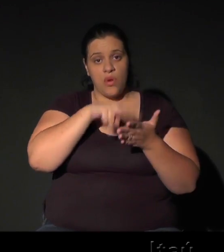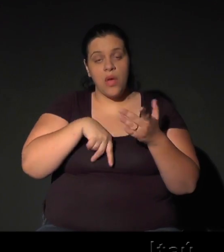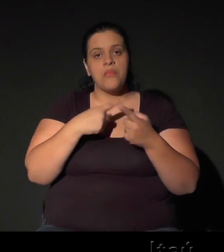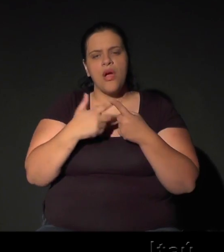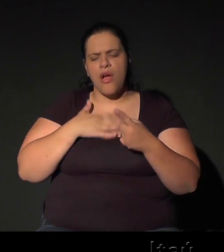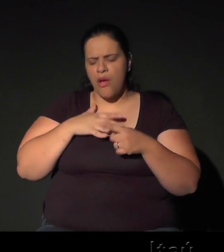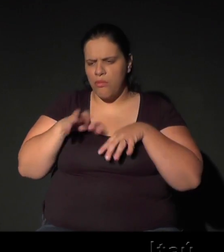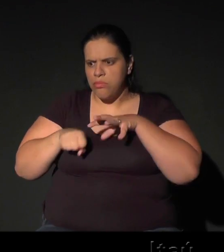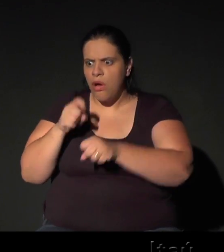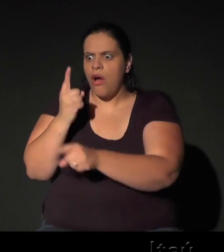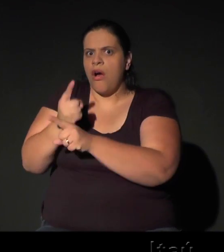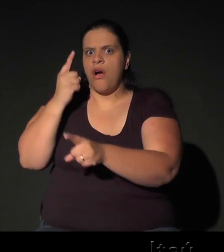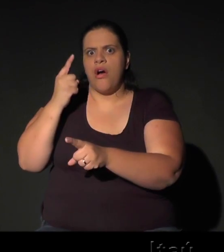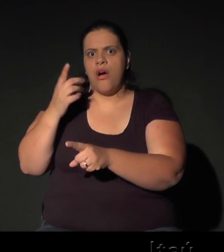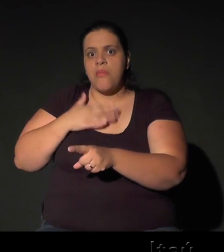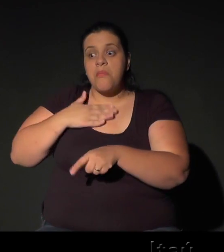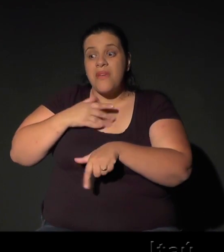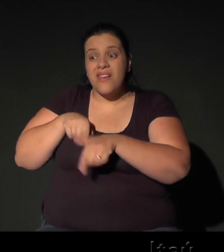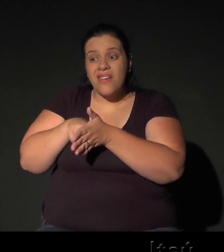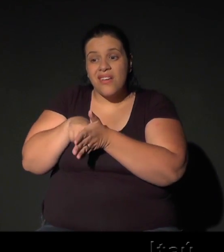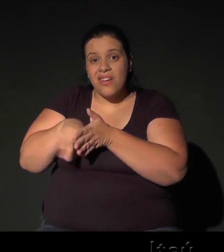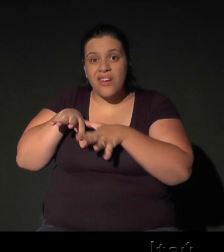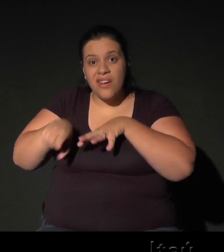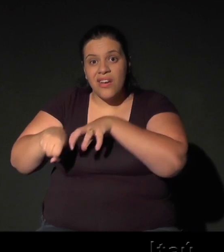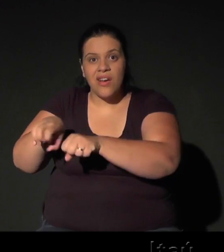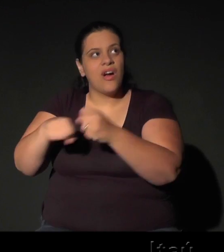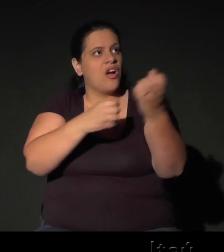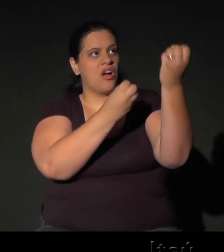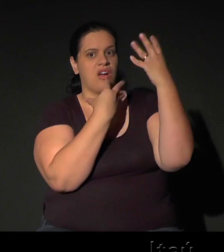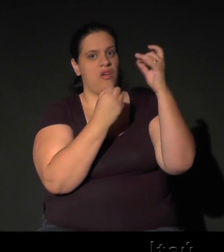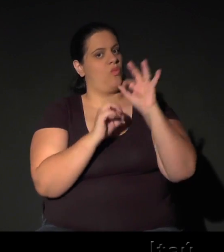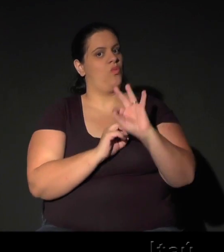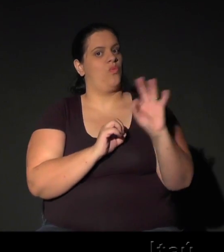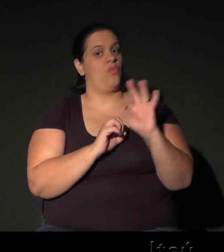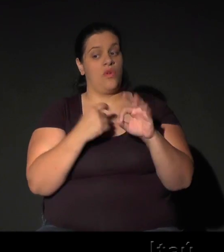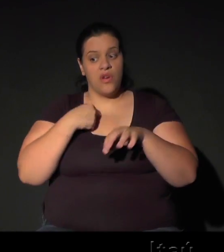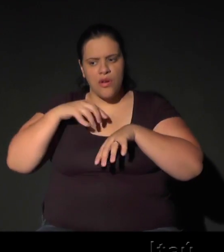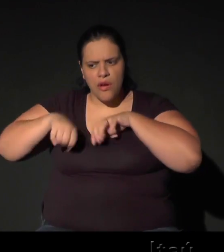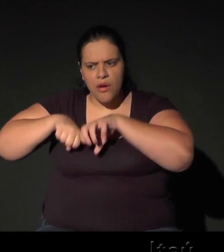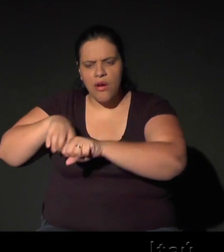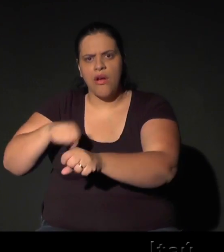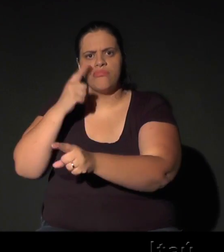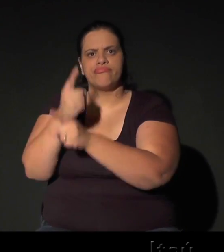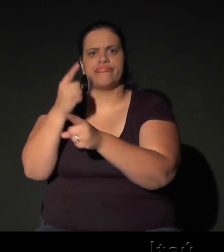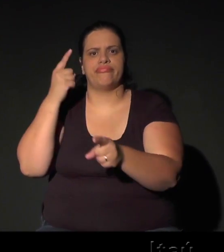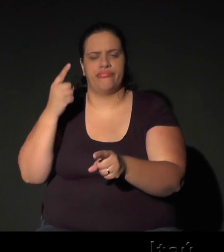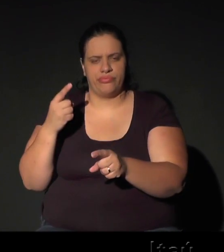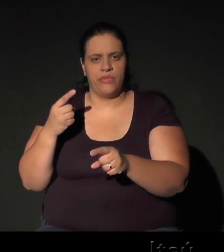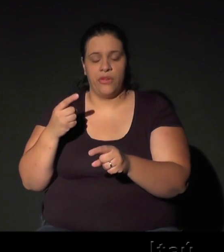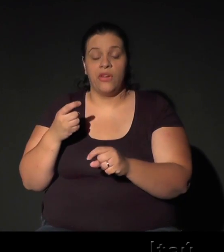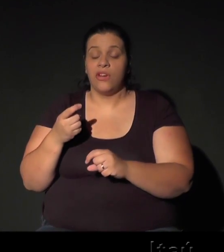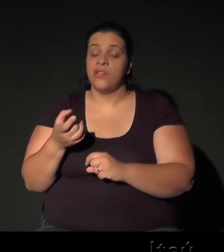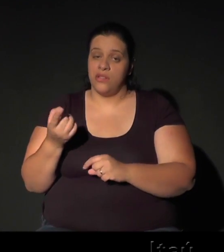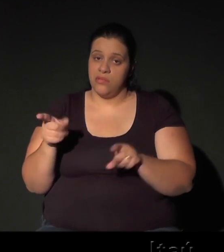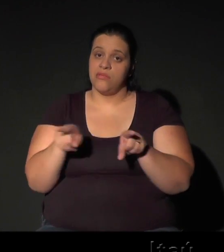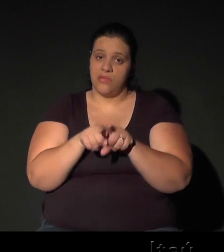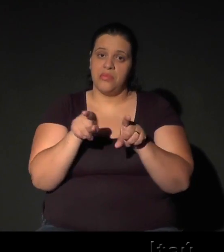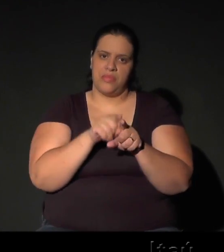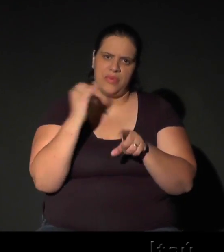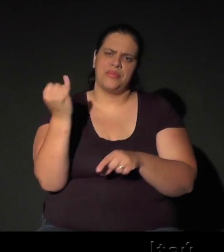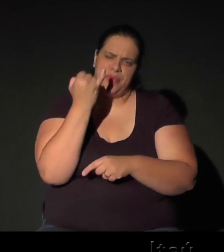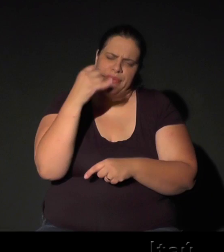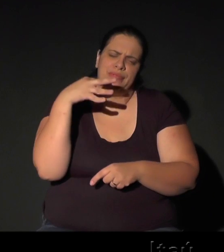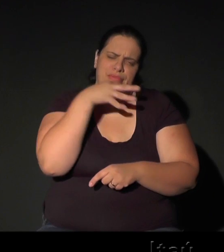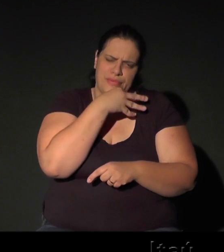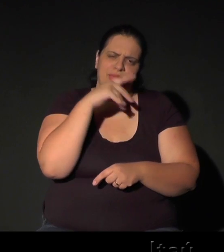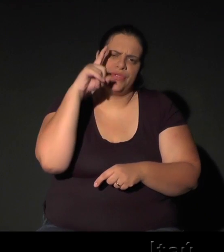pesquisar eh por fora vamos dizer assim né então quanto que é importante também claro